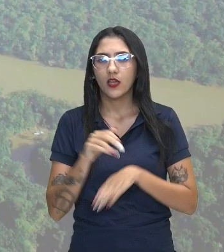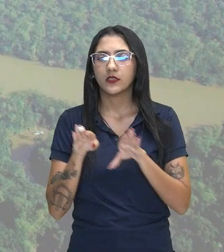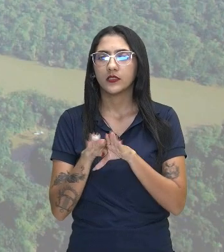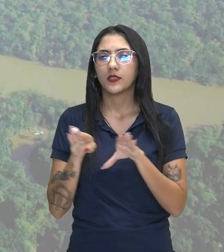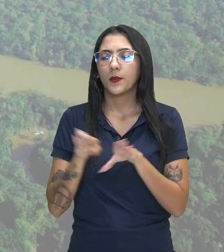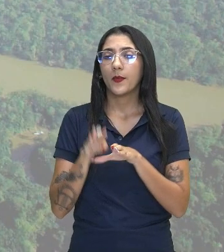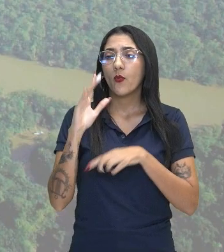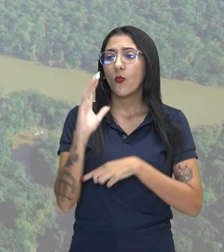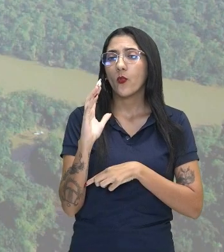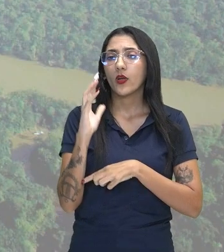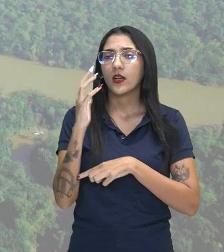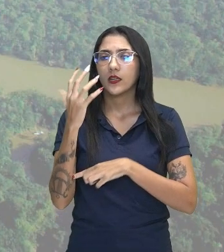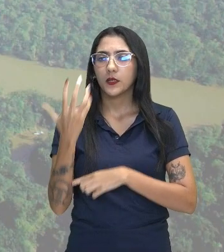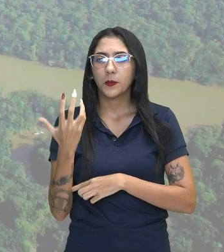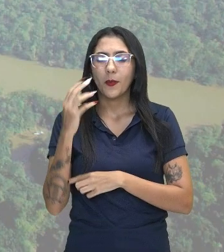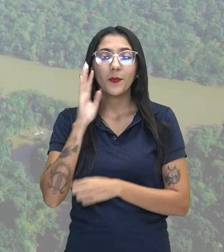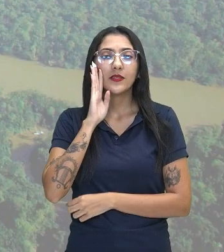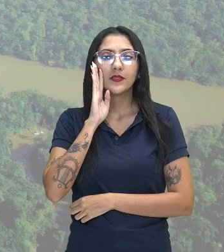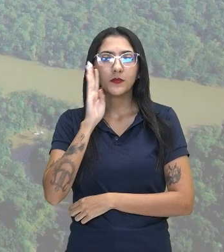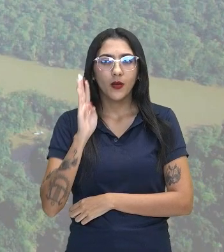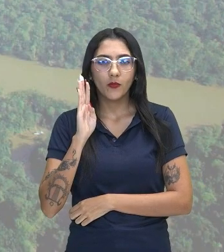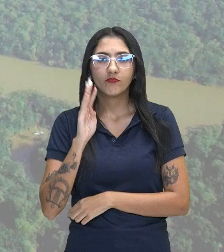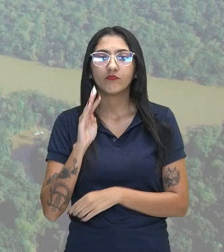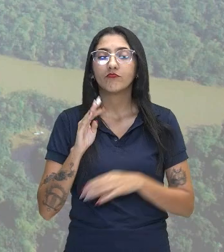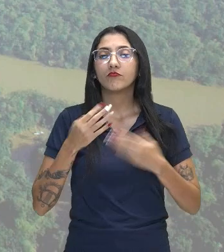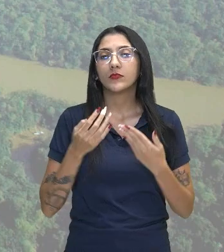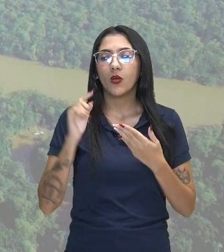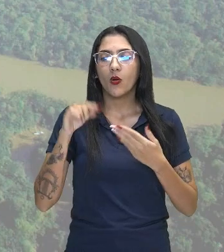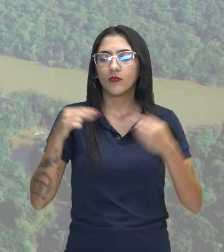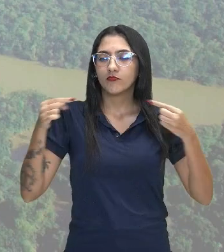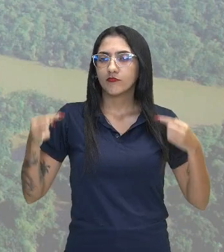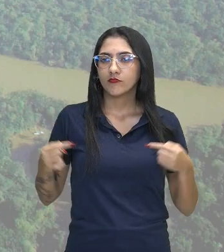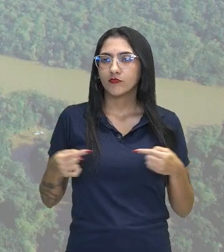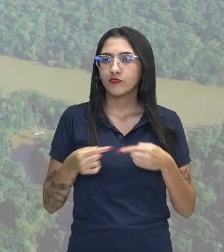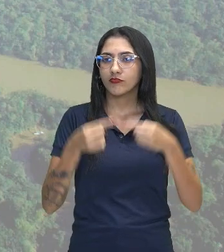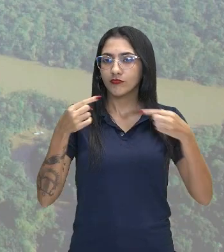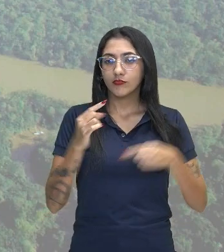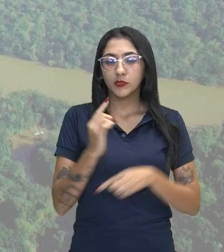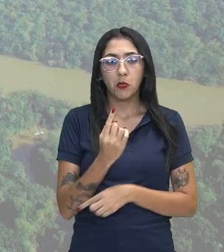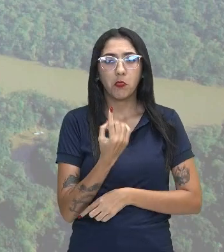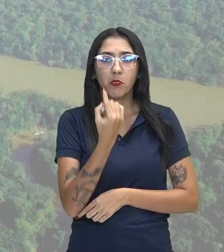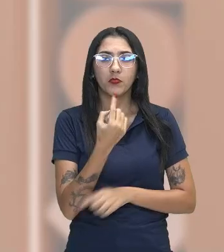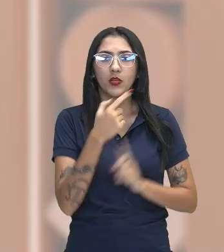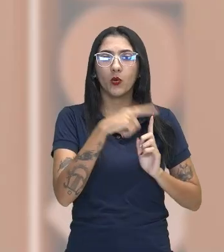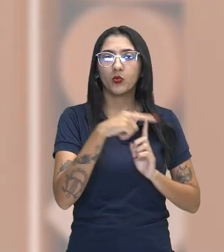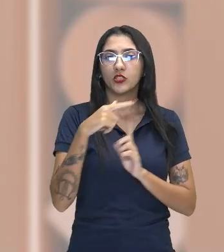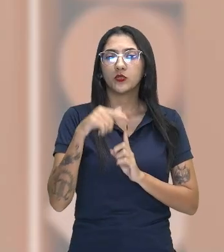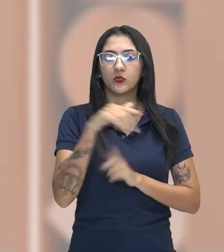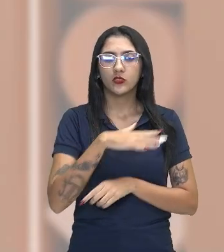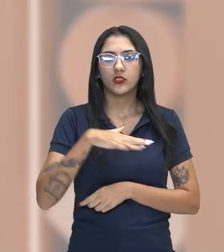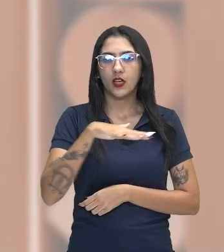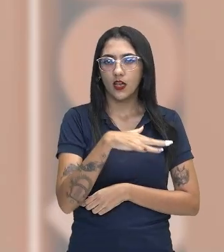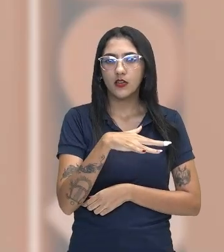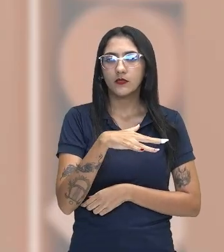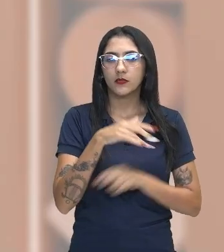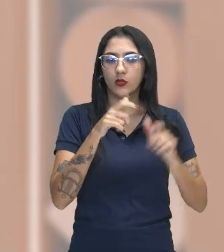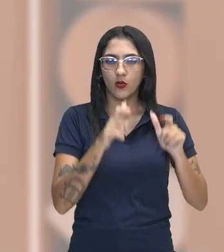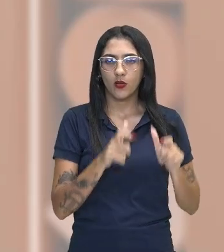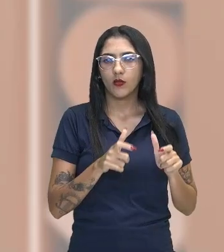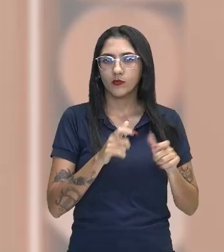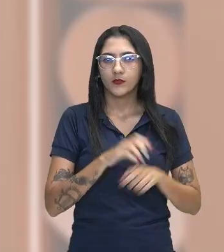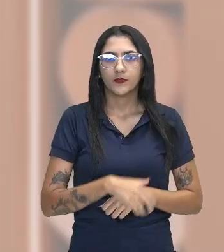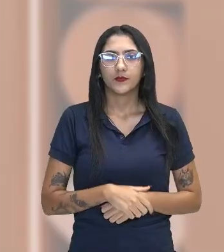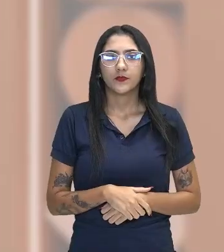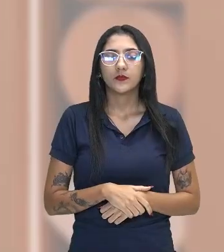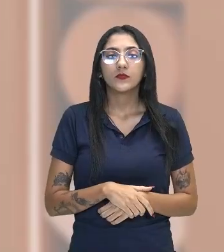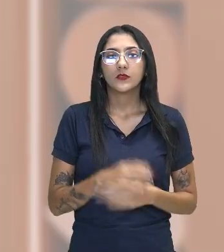clima predominante acabam formando um determinado bioma naquele local. Então, aí a